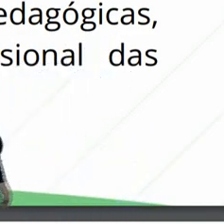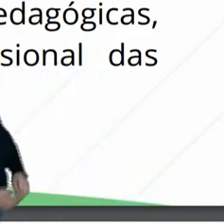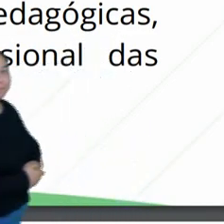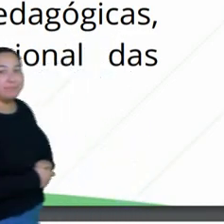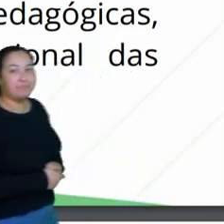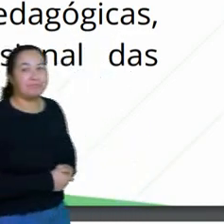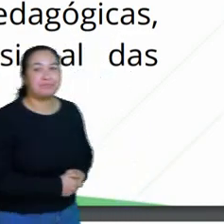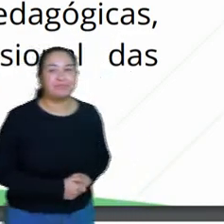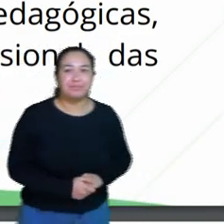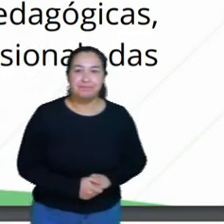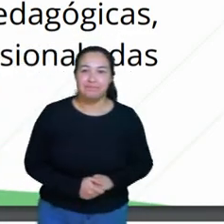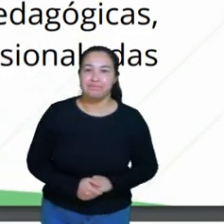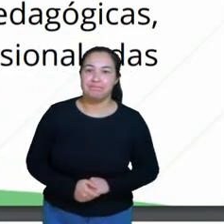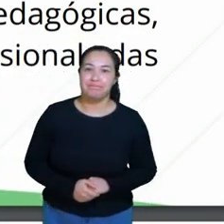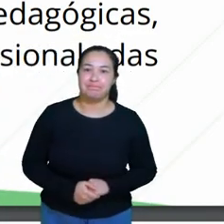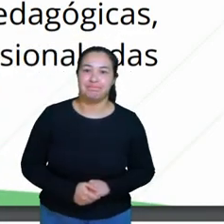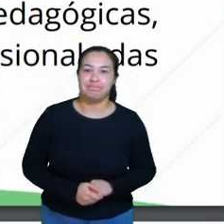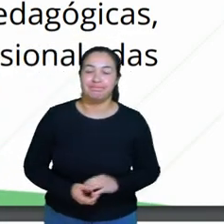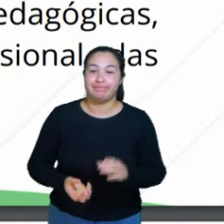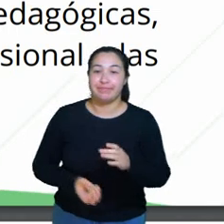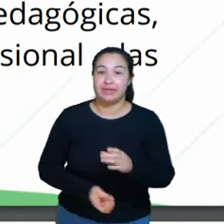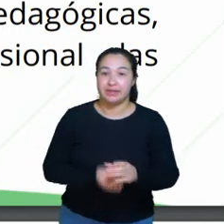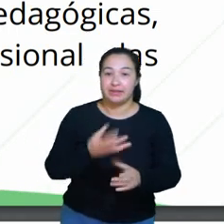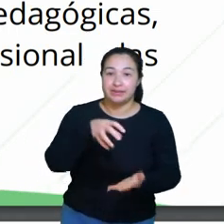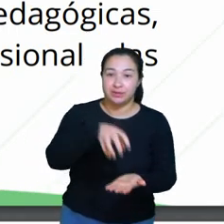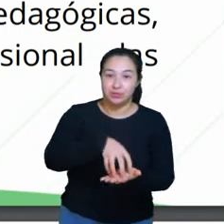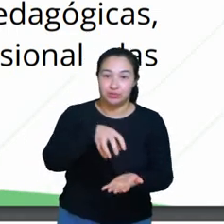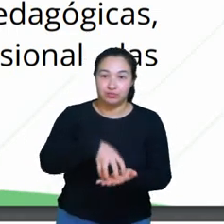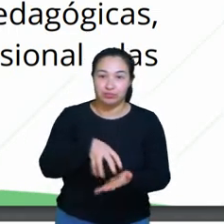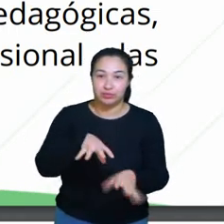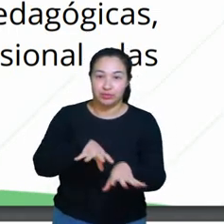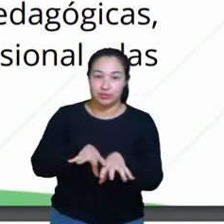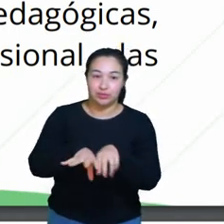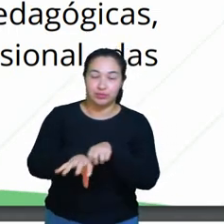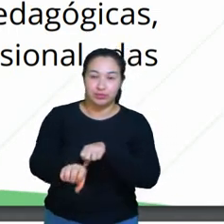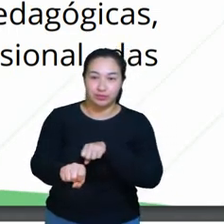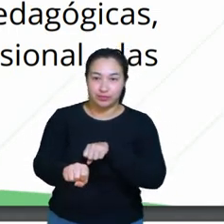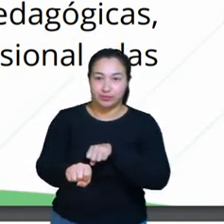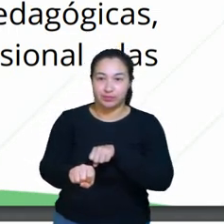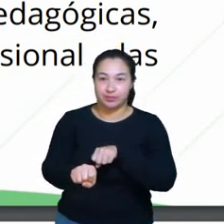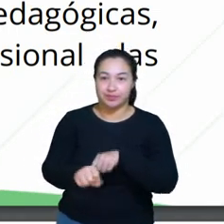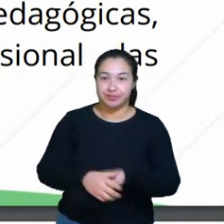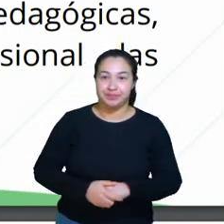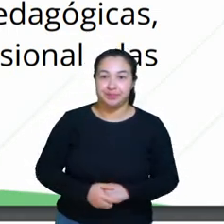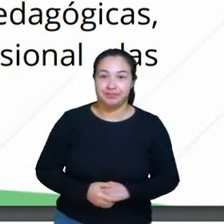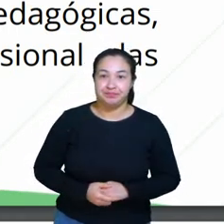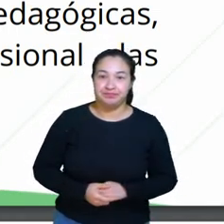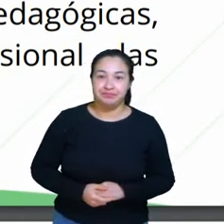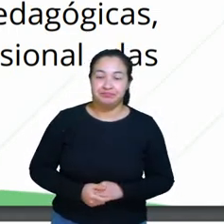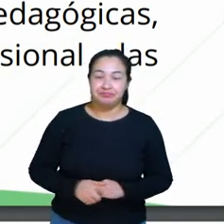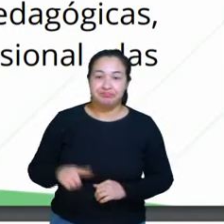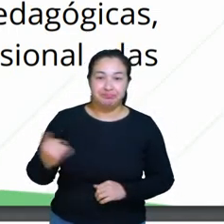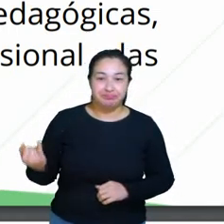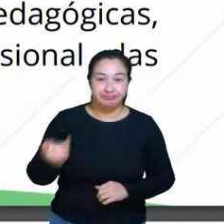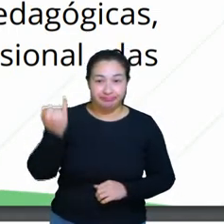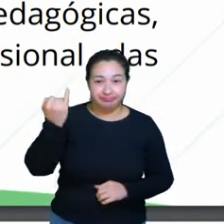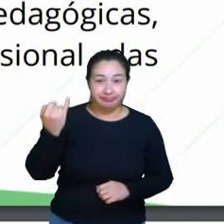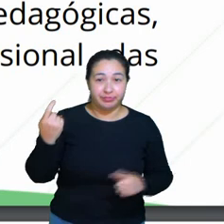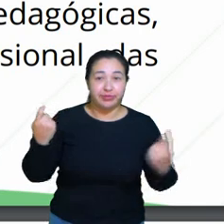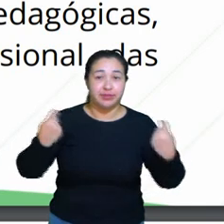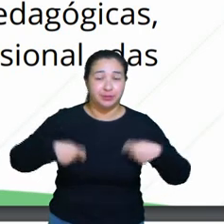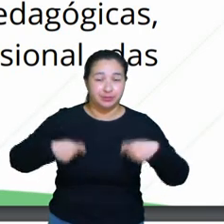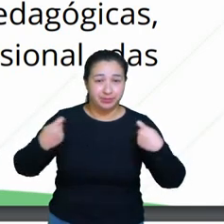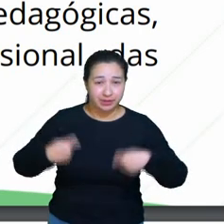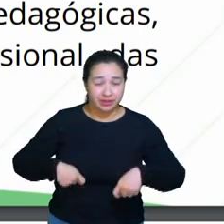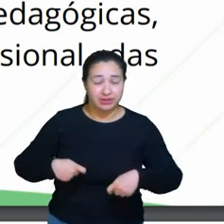pacote a criação dos centros de Formação é um ponto ah importante que deve ser considerado na